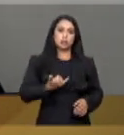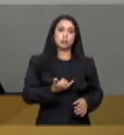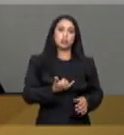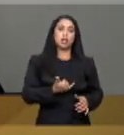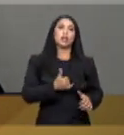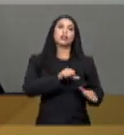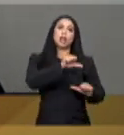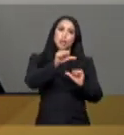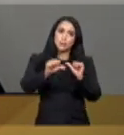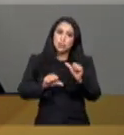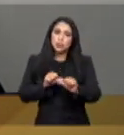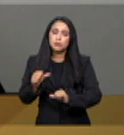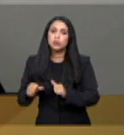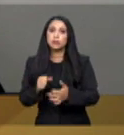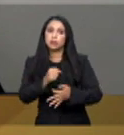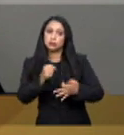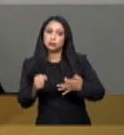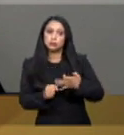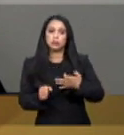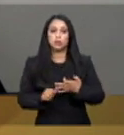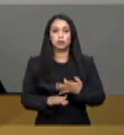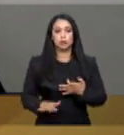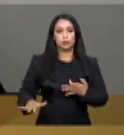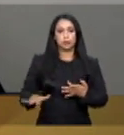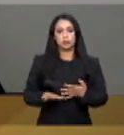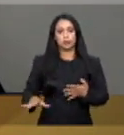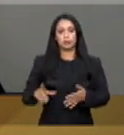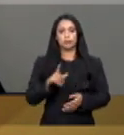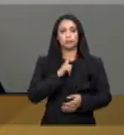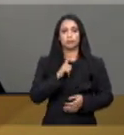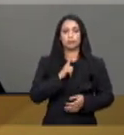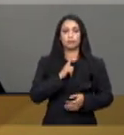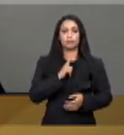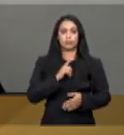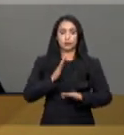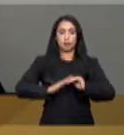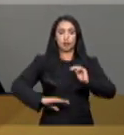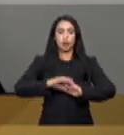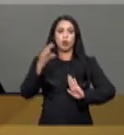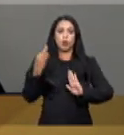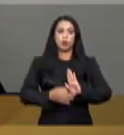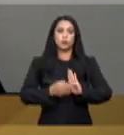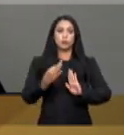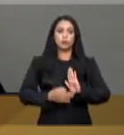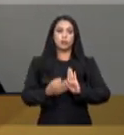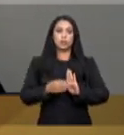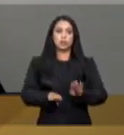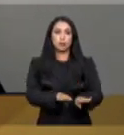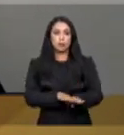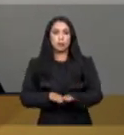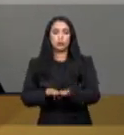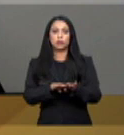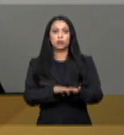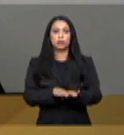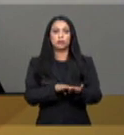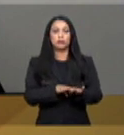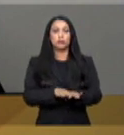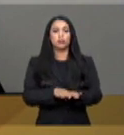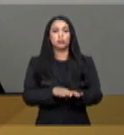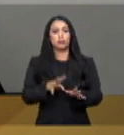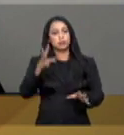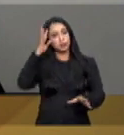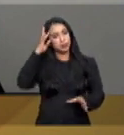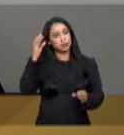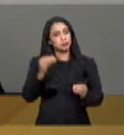a mudança jurisprudencial, e no exercício daquela competência para uniformizar a interpretação da